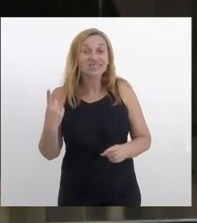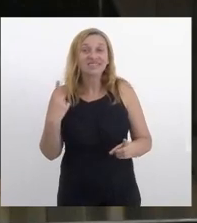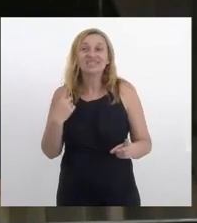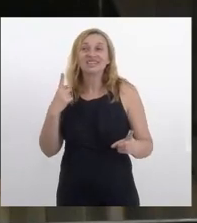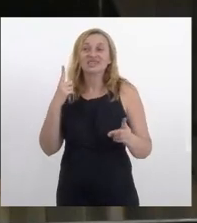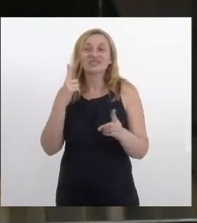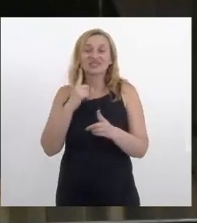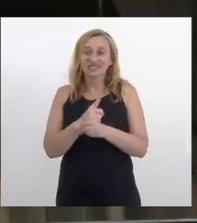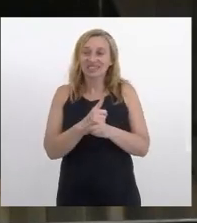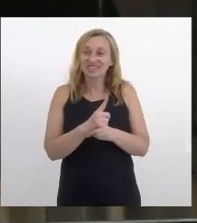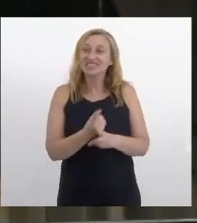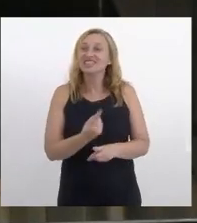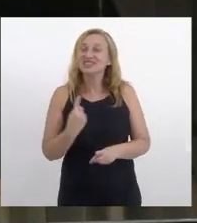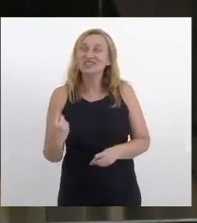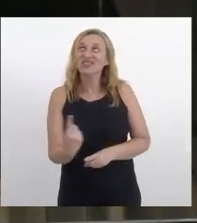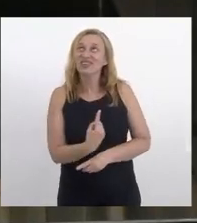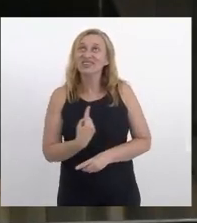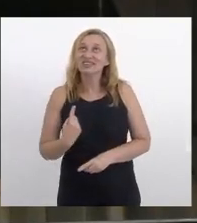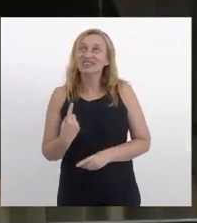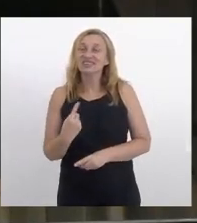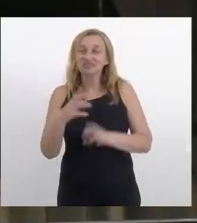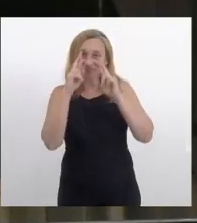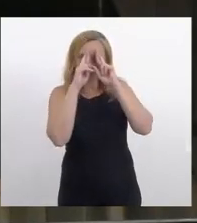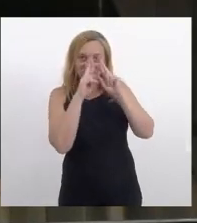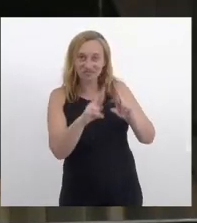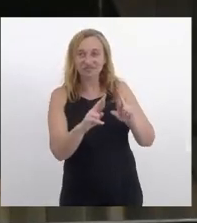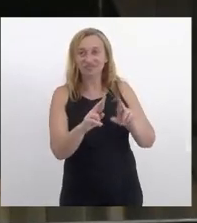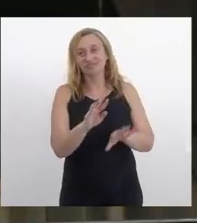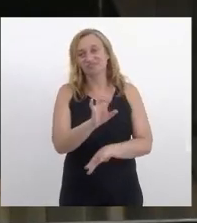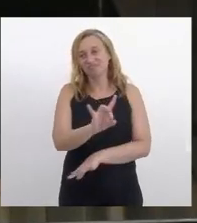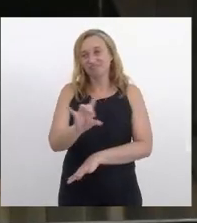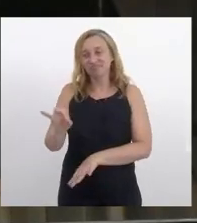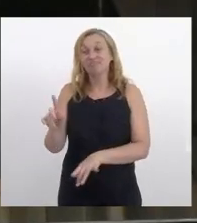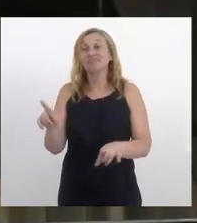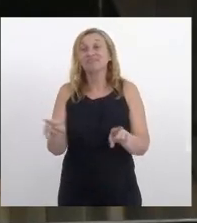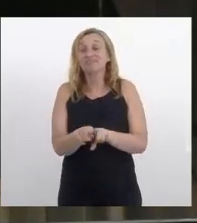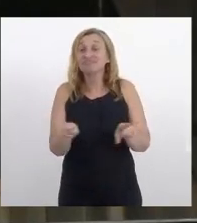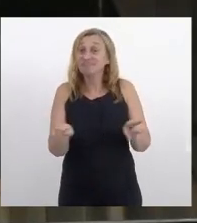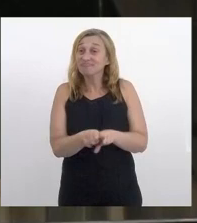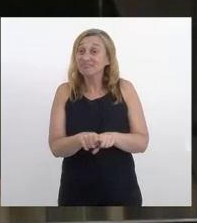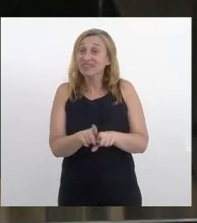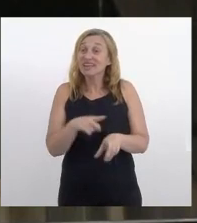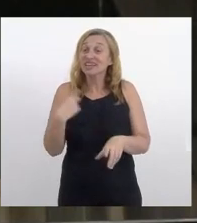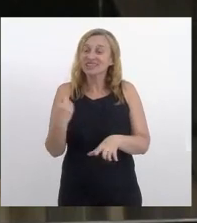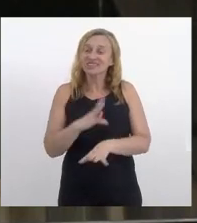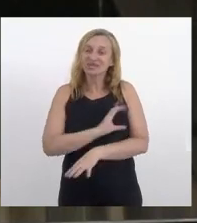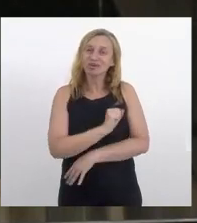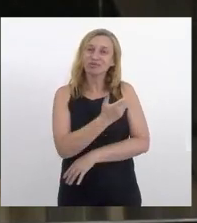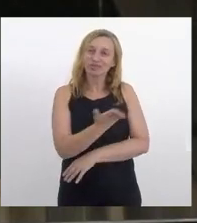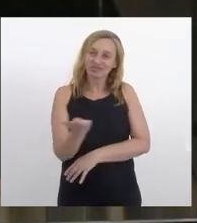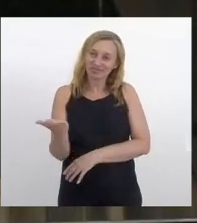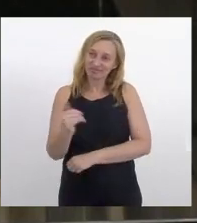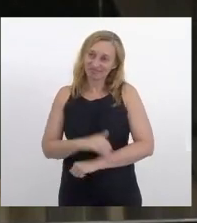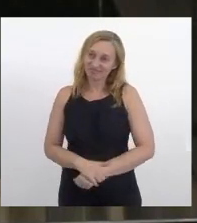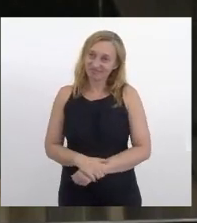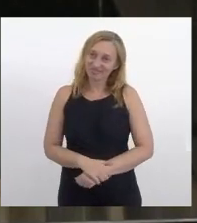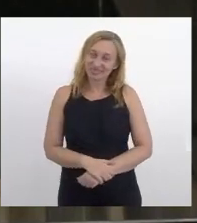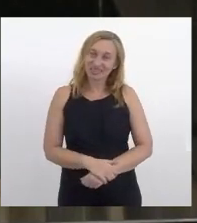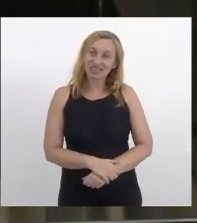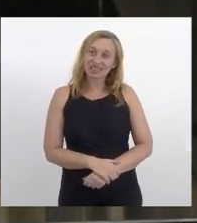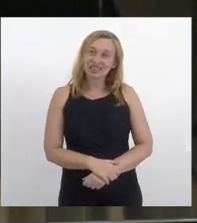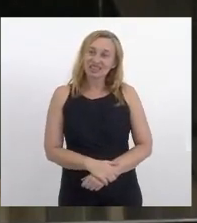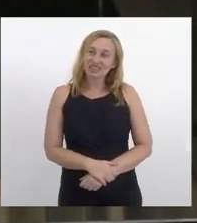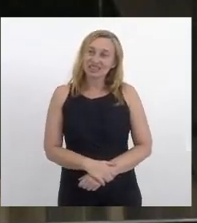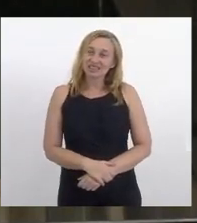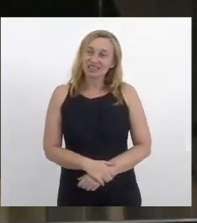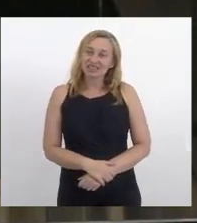encontremos, que nós nos respeitemos e, mais ainda, que nós nos amemos. Ultimamente,